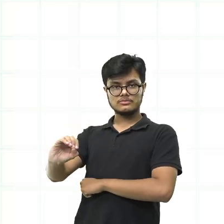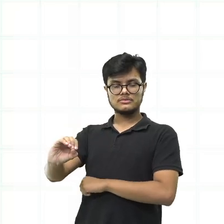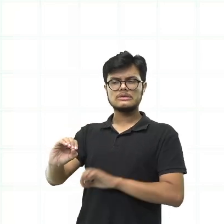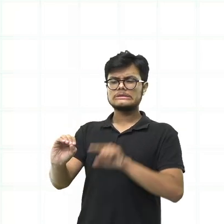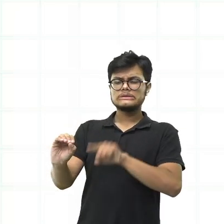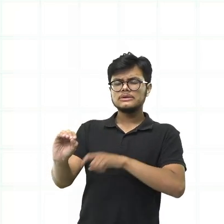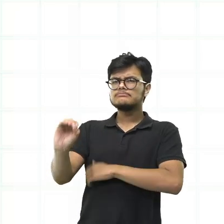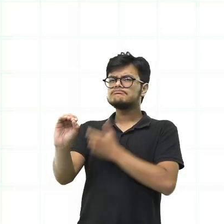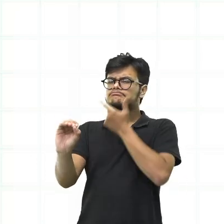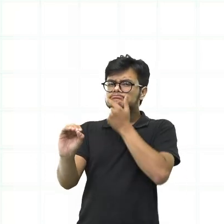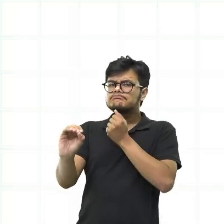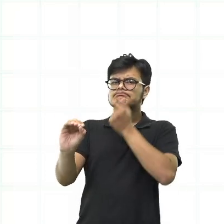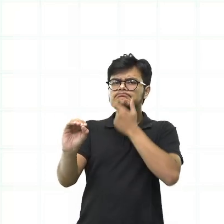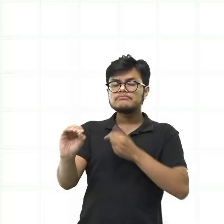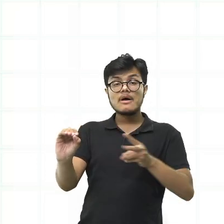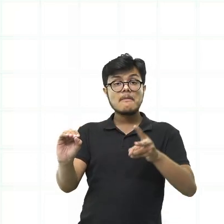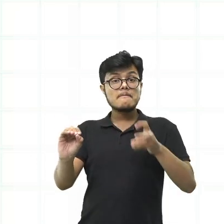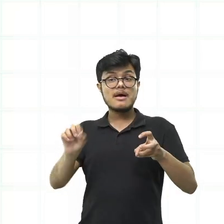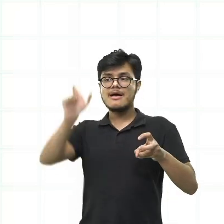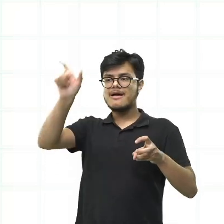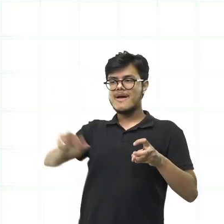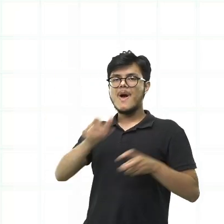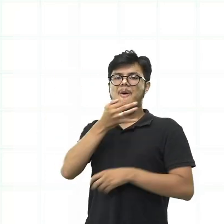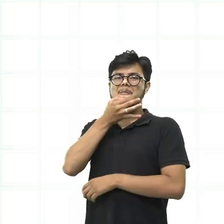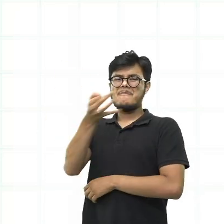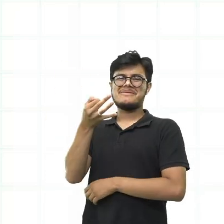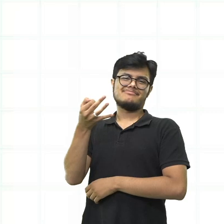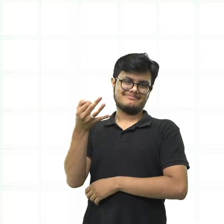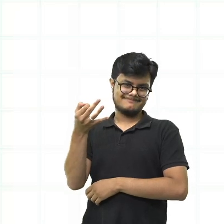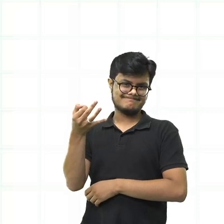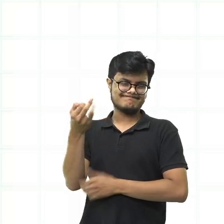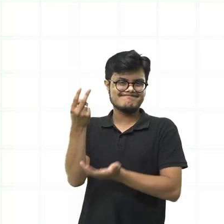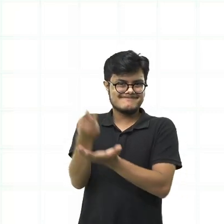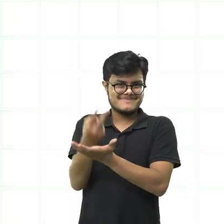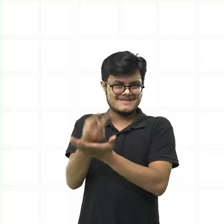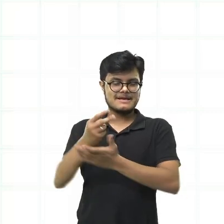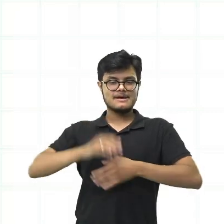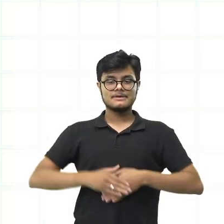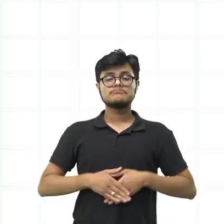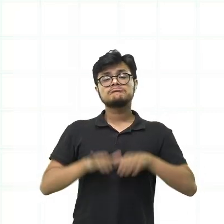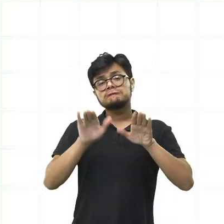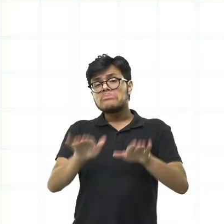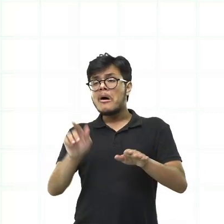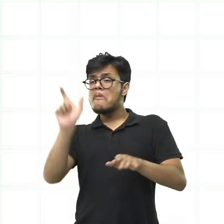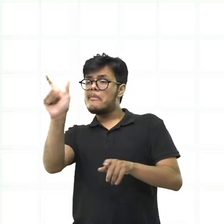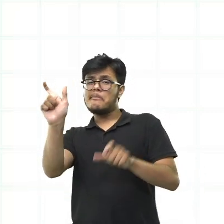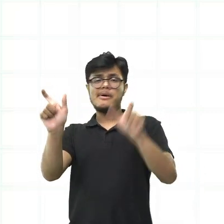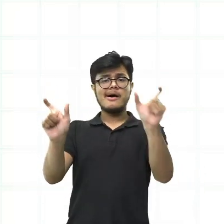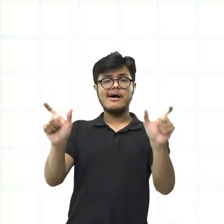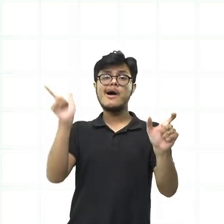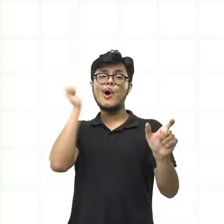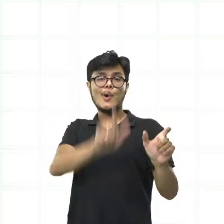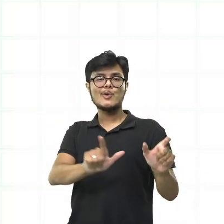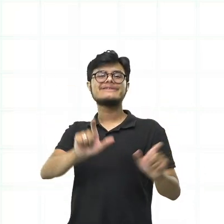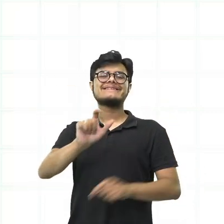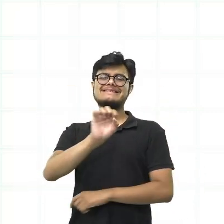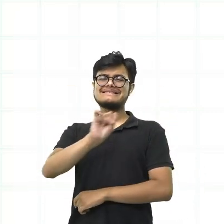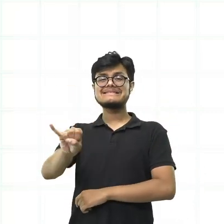do autor, né? Ou seja, a visão dele sobre os fatos. Então, alguns termos que a gente já consegue identificar de